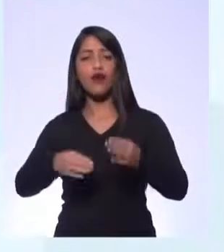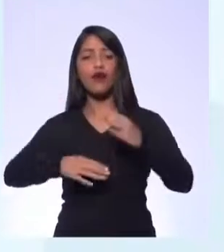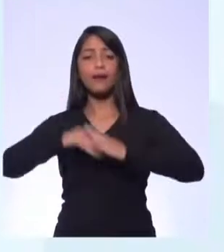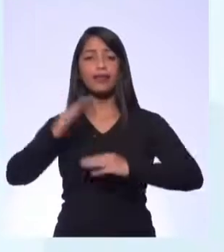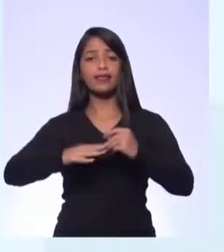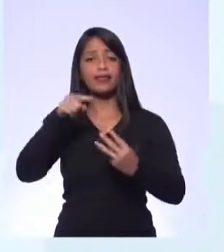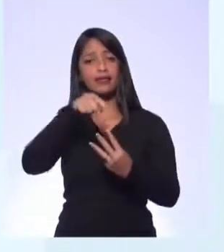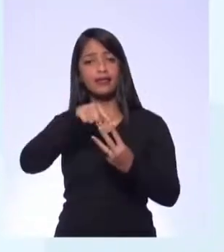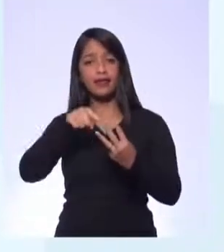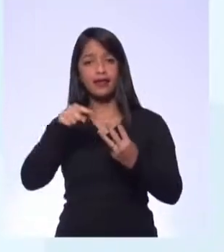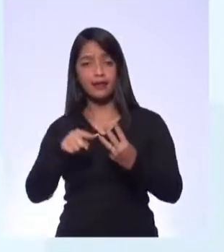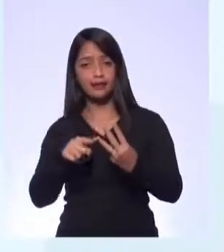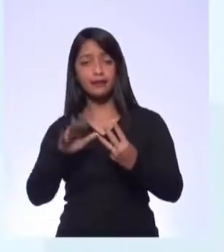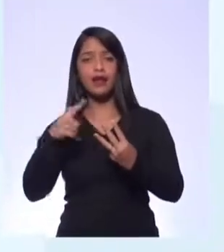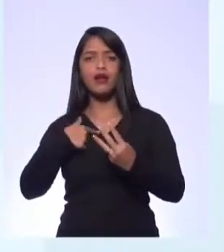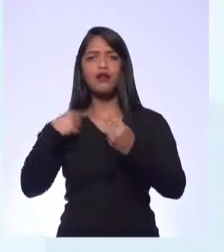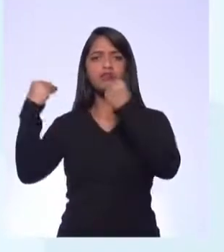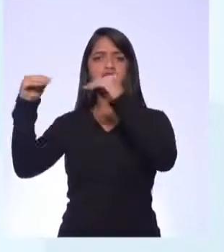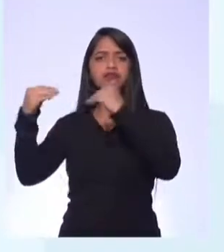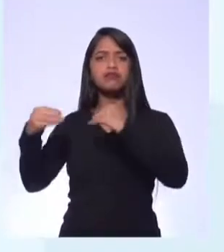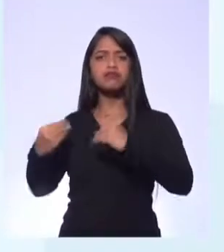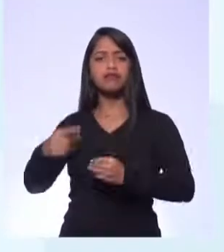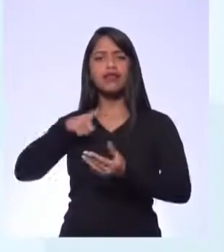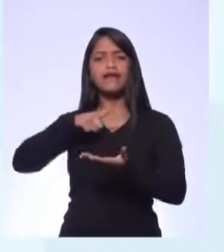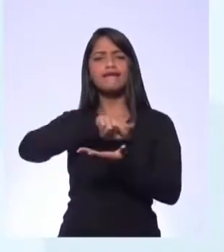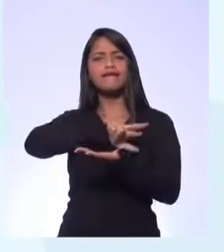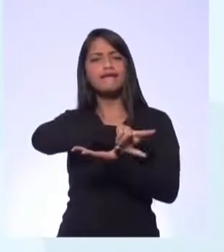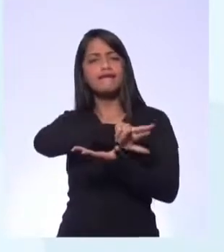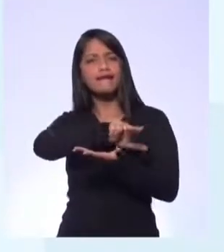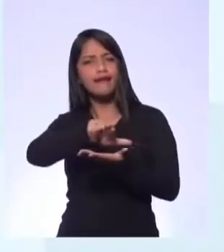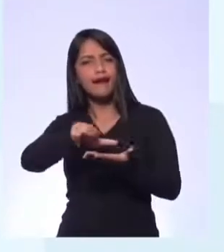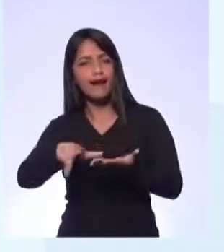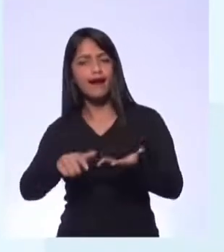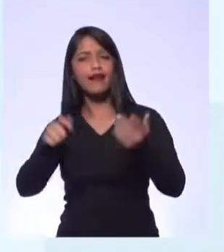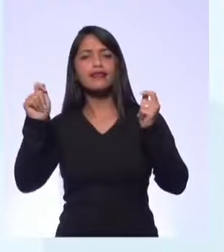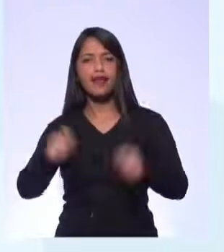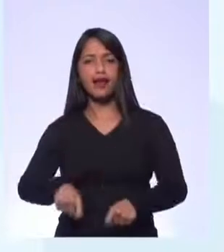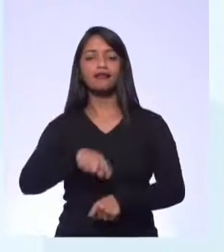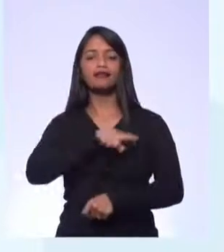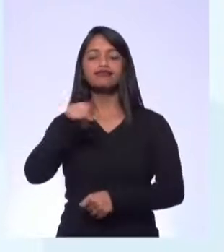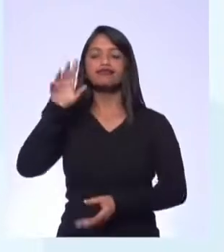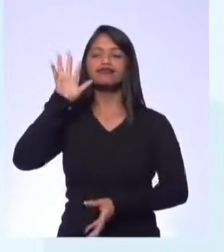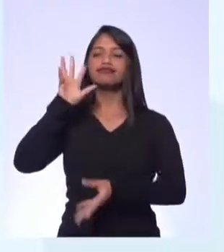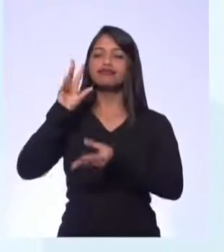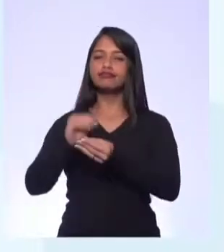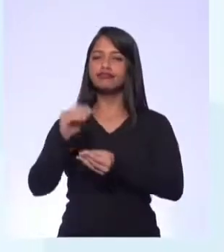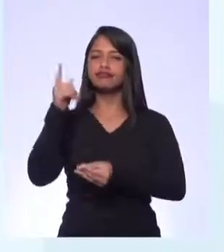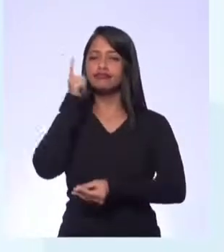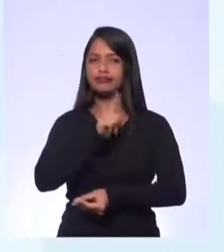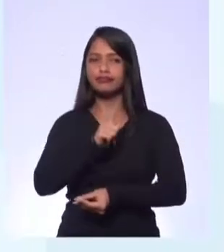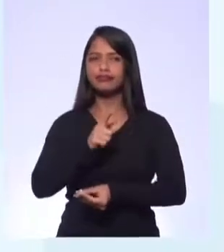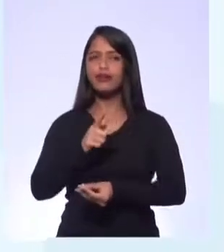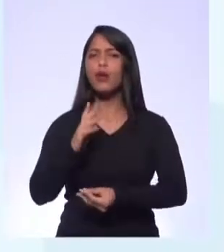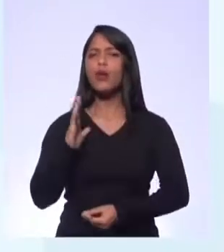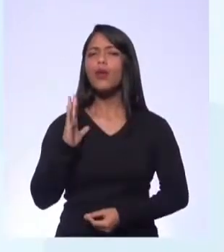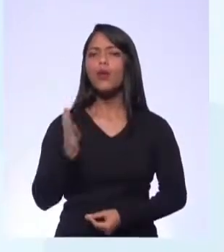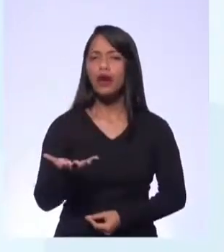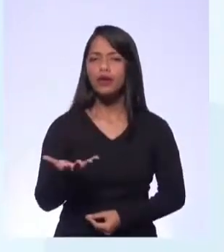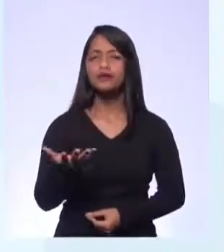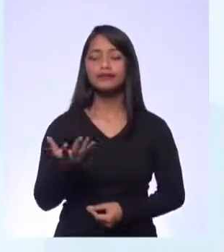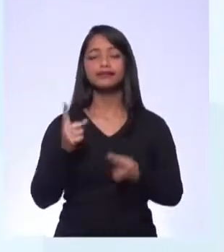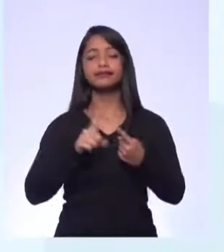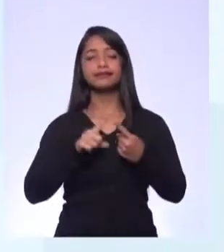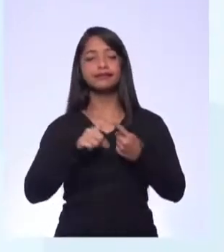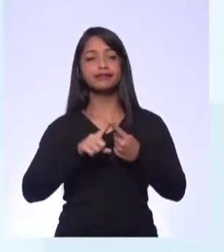eu coloquei várias formas que elas aparecem para vocês terem uma noção. Então, quando que ela aparece? A gente usa mais para